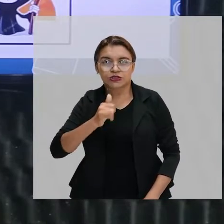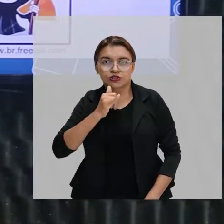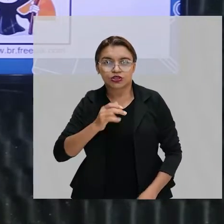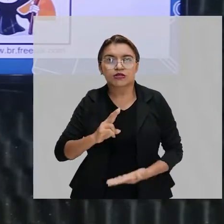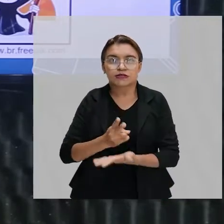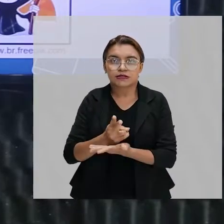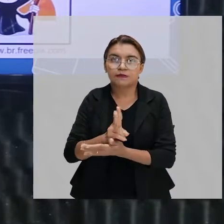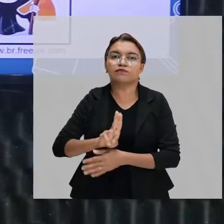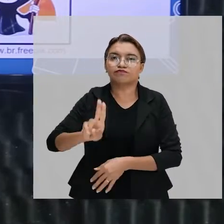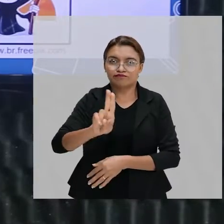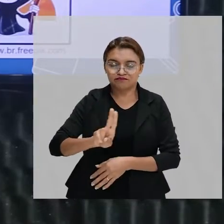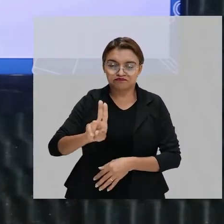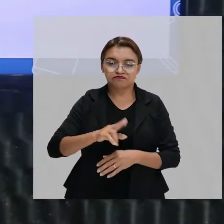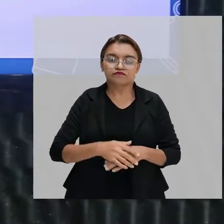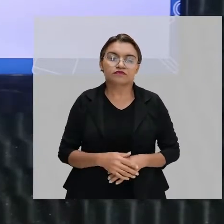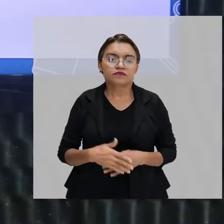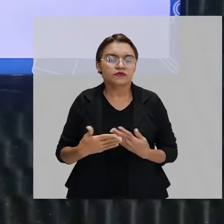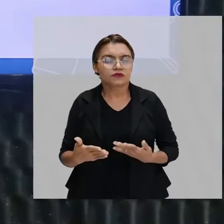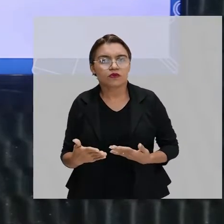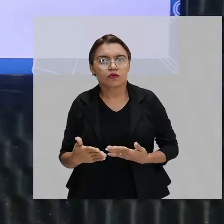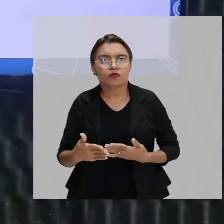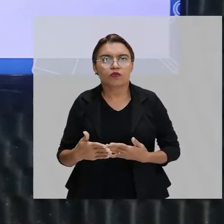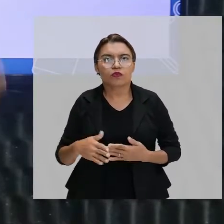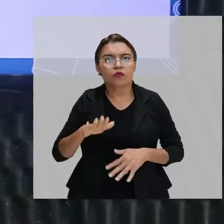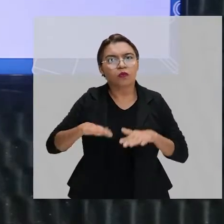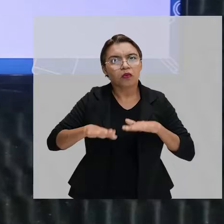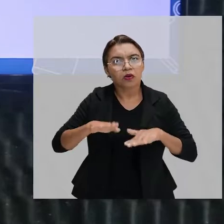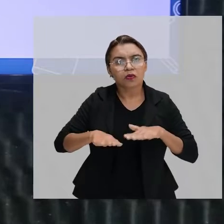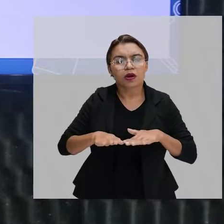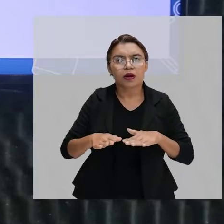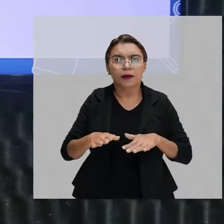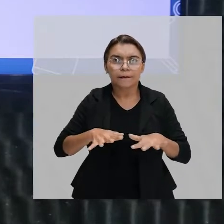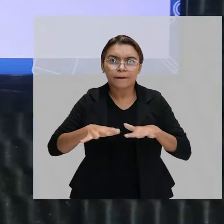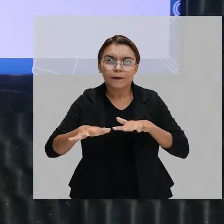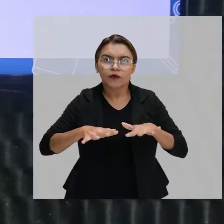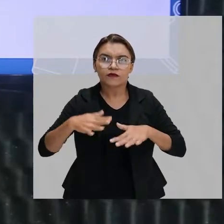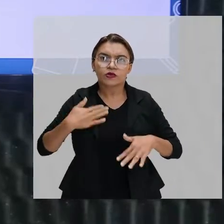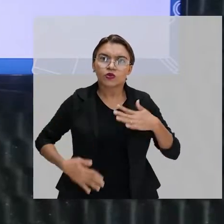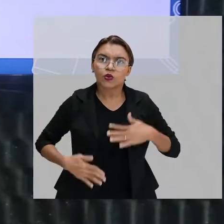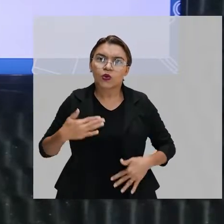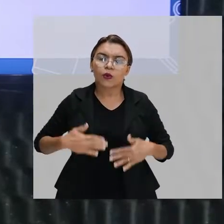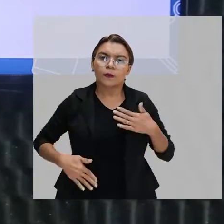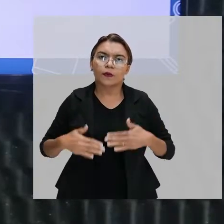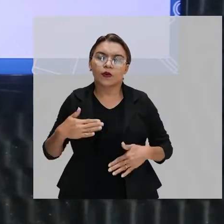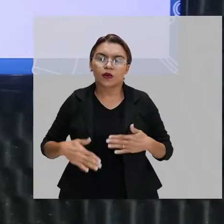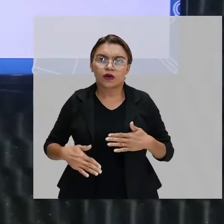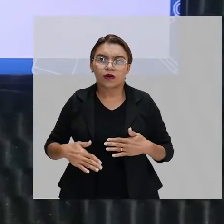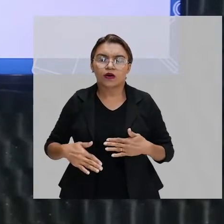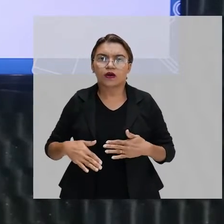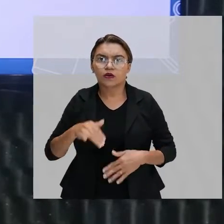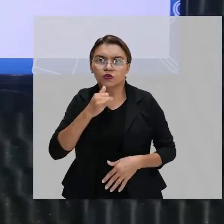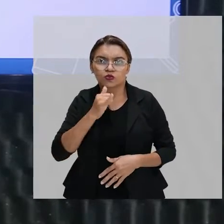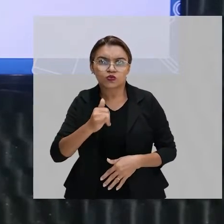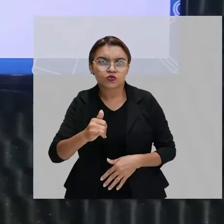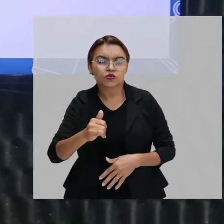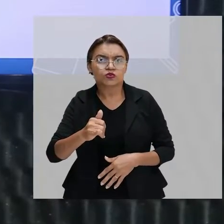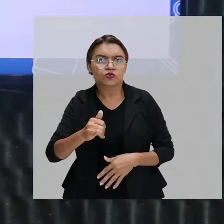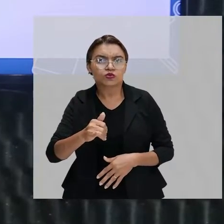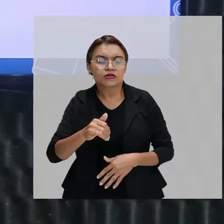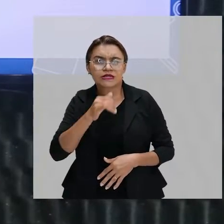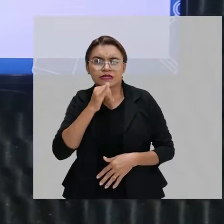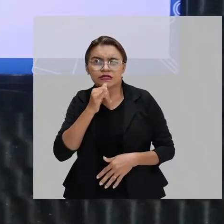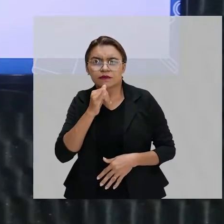então para sou o senhor fala que qualquer movimento corporal que resulte no gasto calórico maior do que o nível de